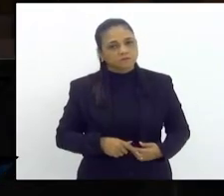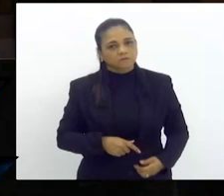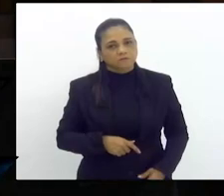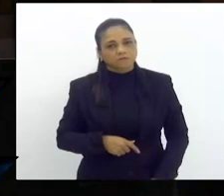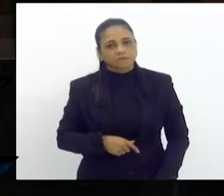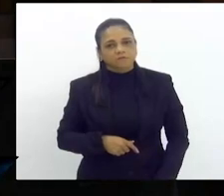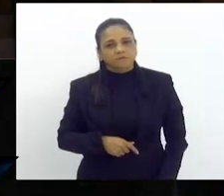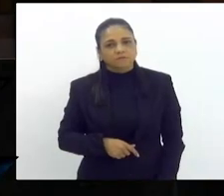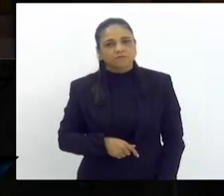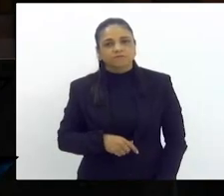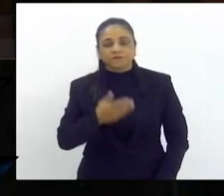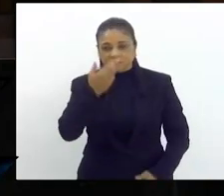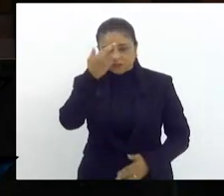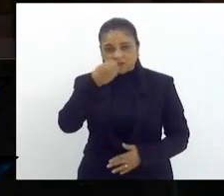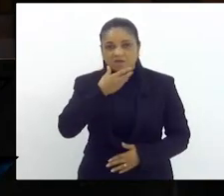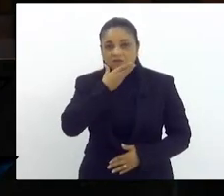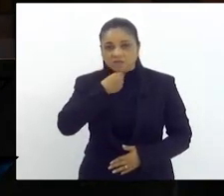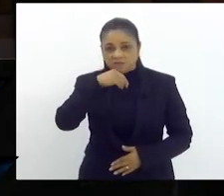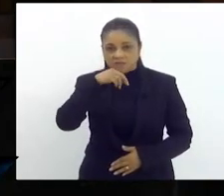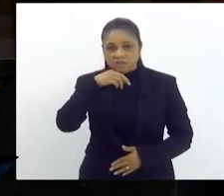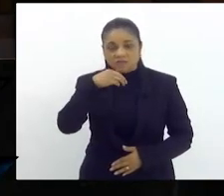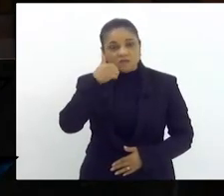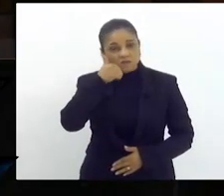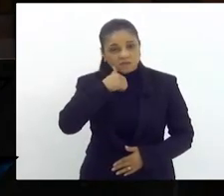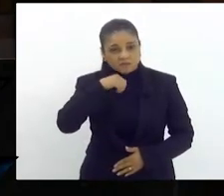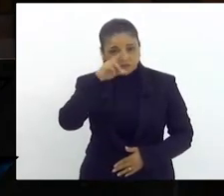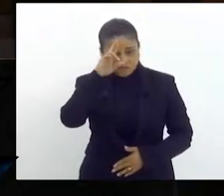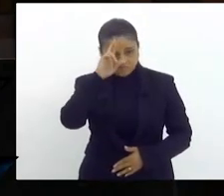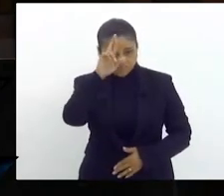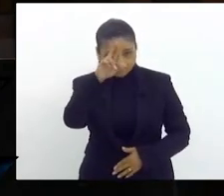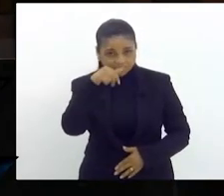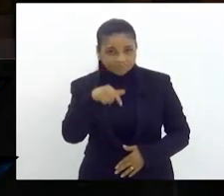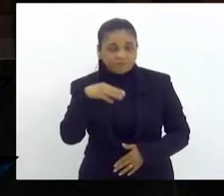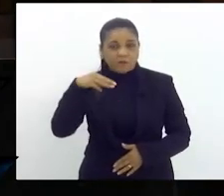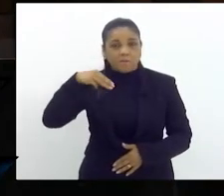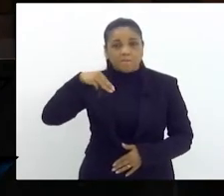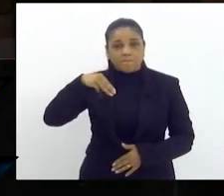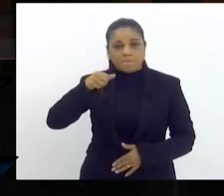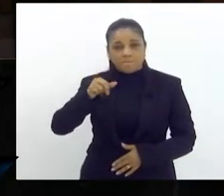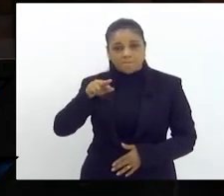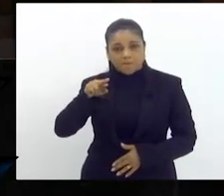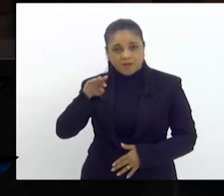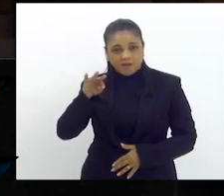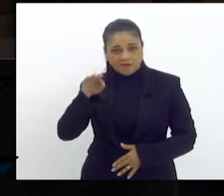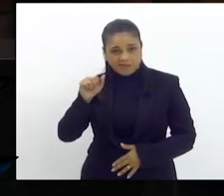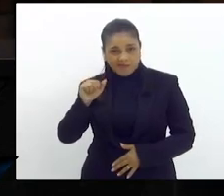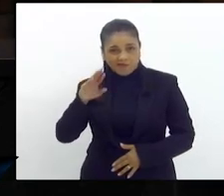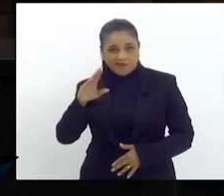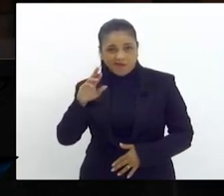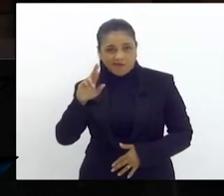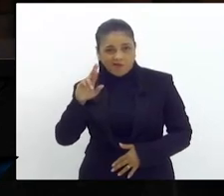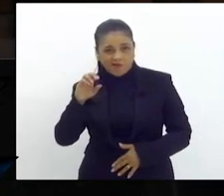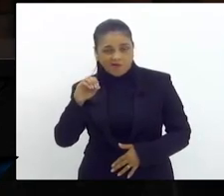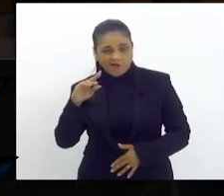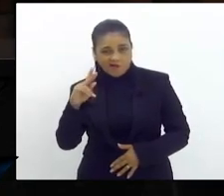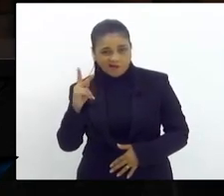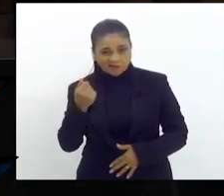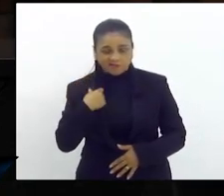senhora presidenta Marta Rocha prazer vê-la e tê-la aqui como presidente